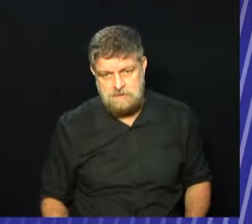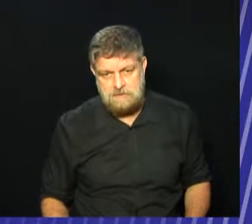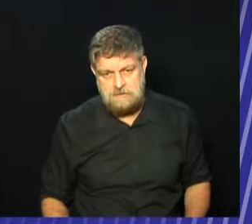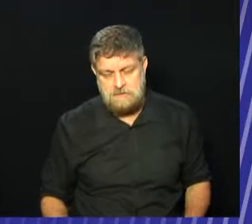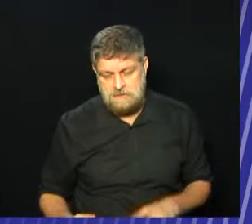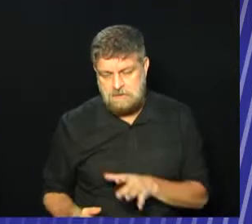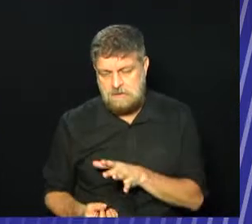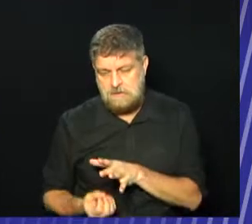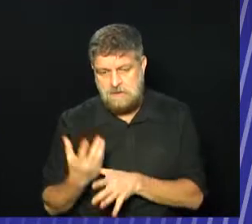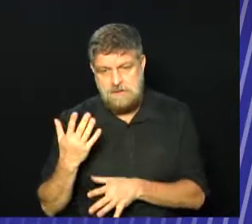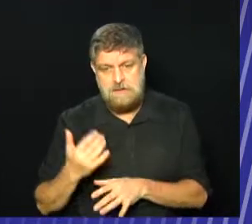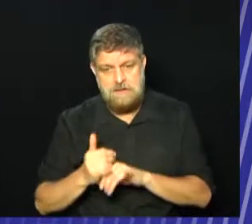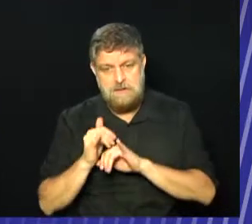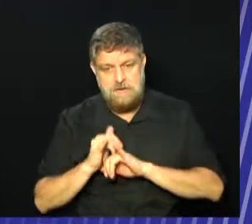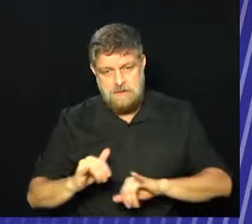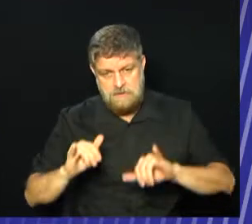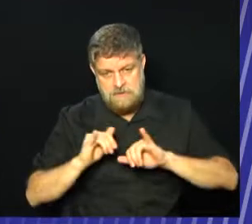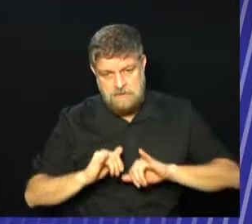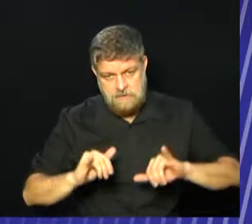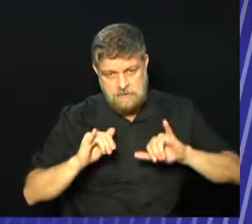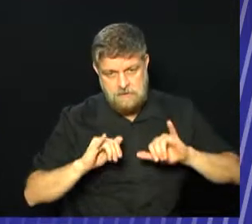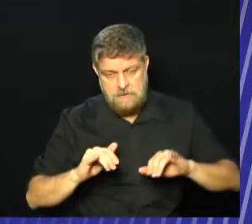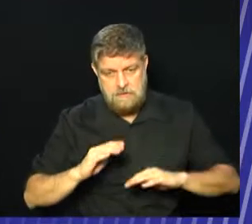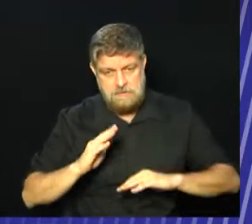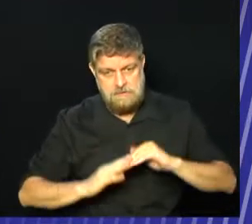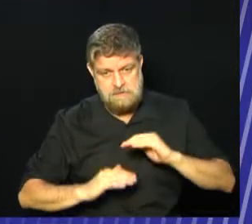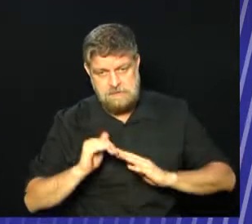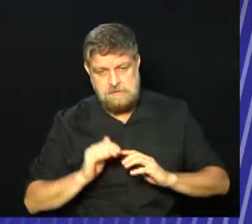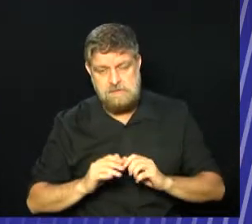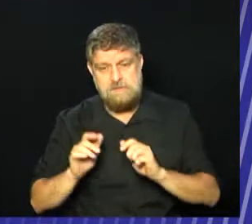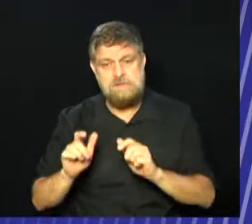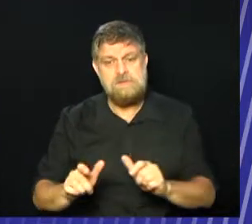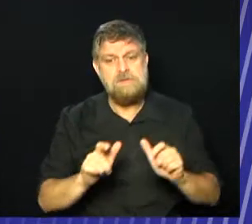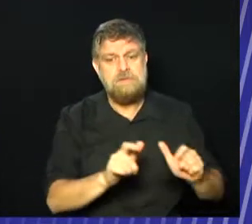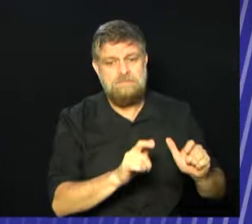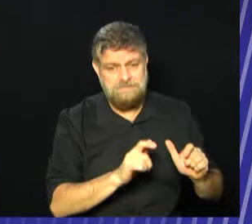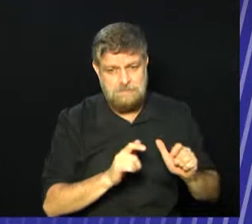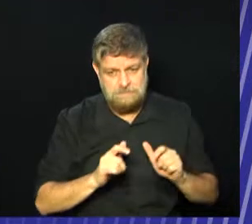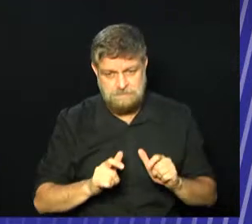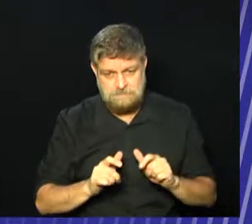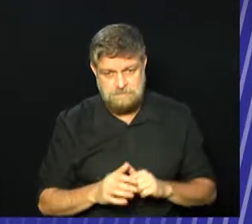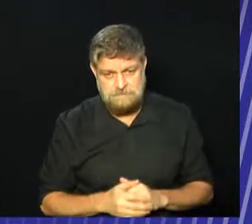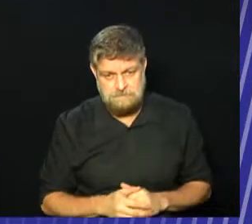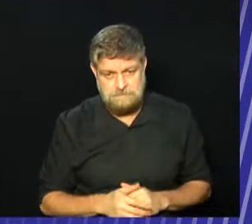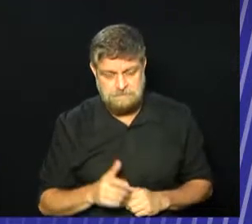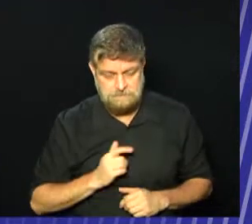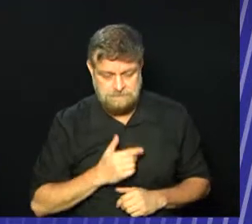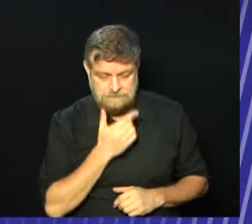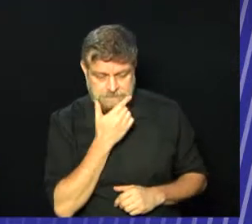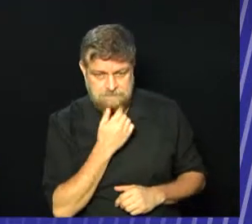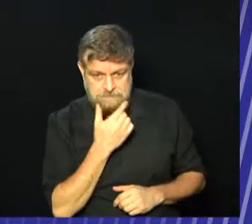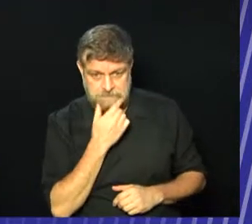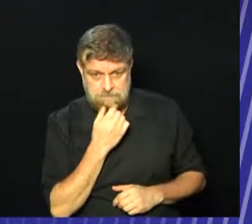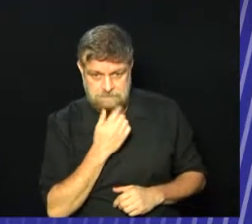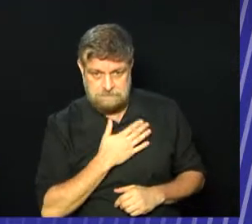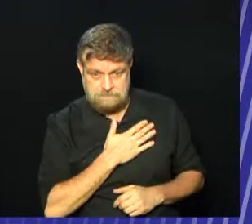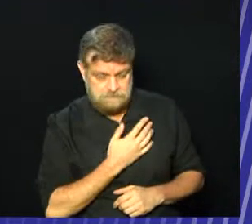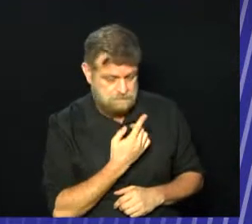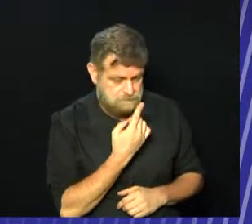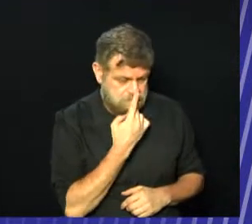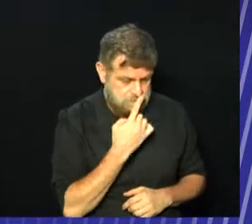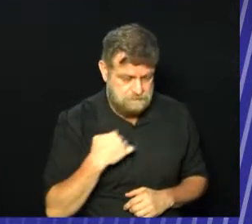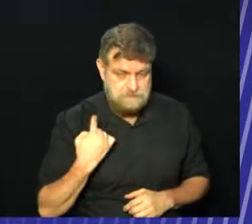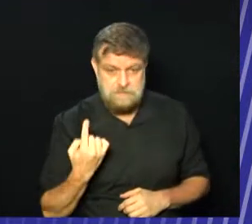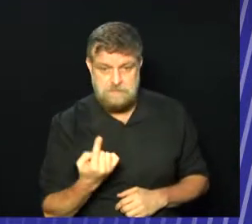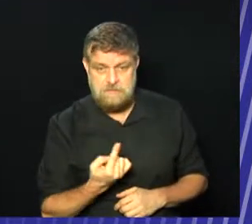criar campanhas ou criar atividades em lugares atrativos para o homem, a gente começou a